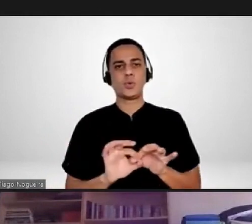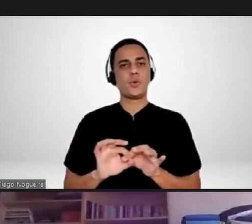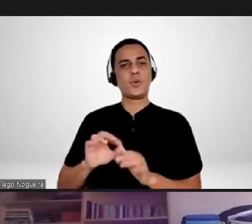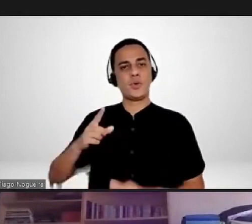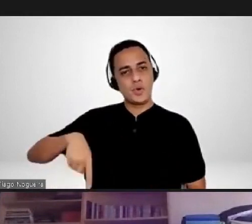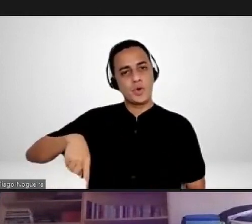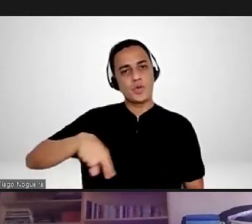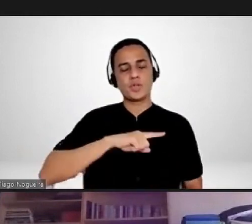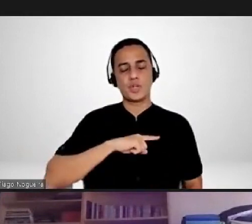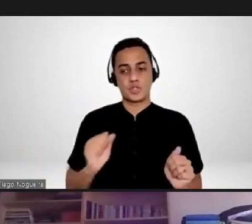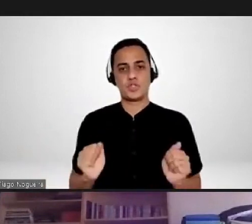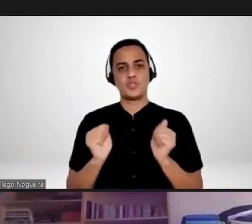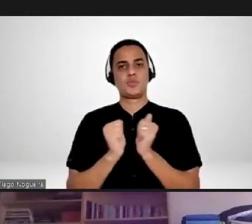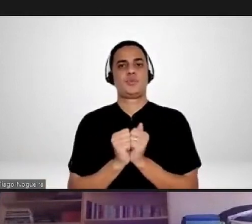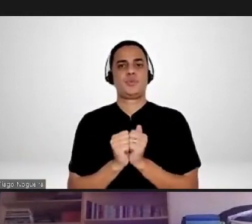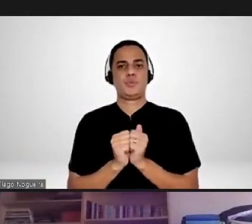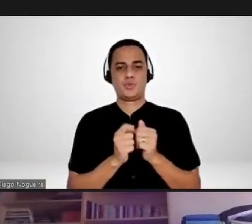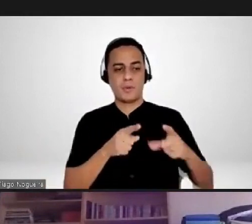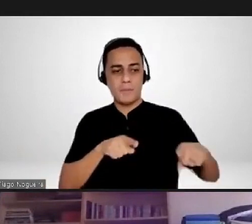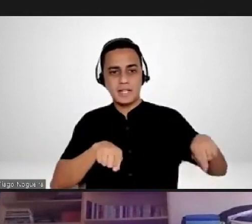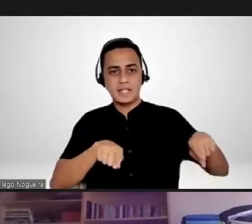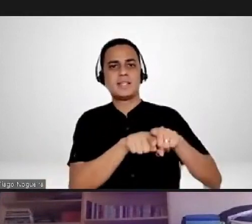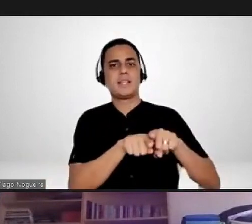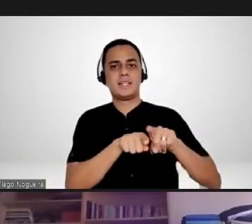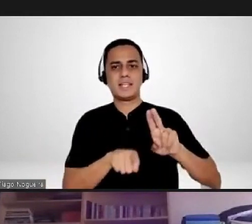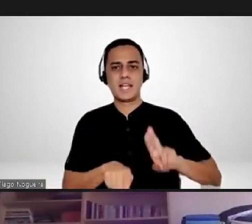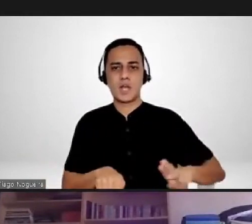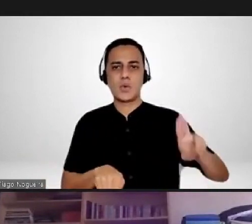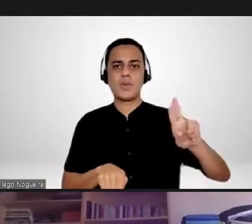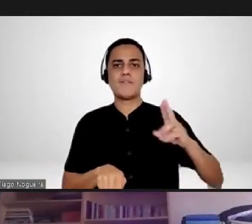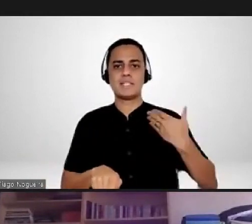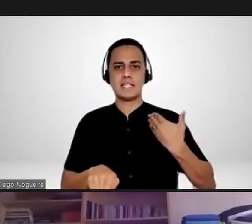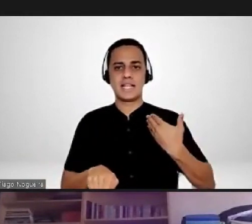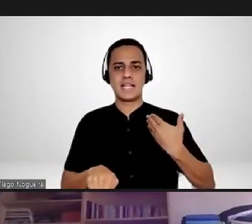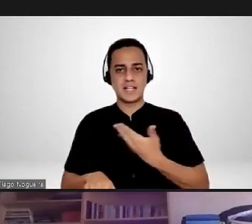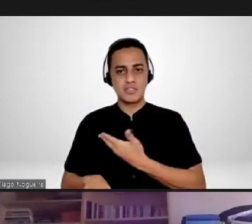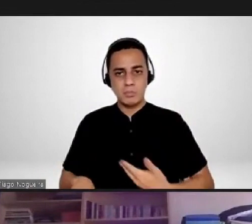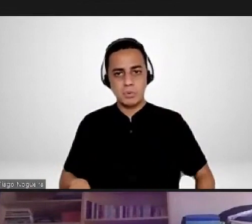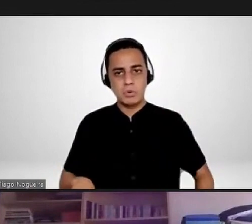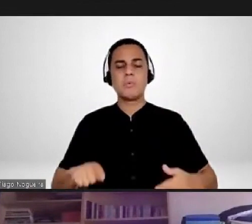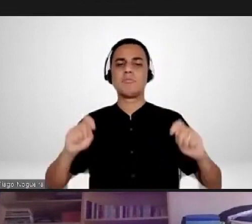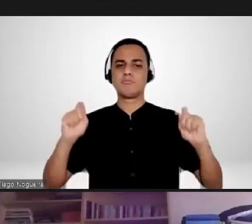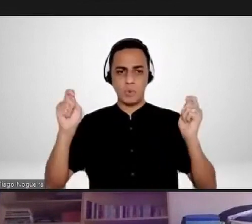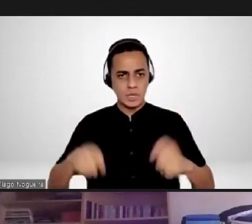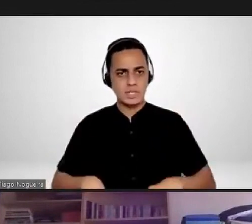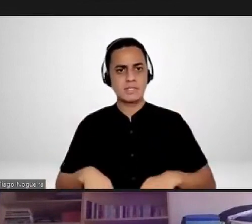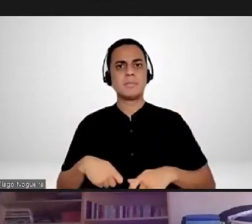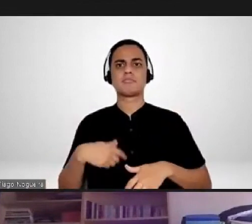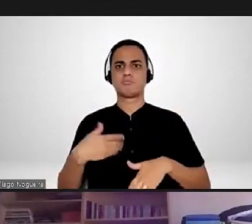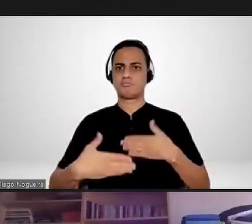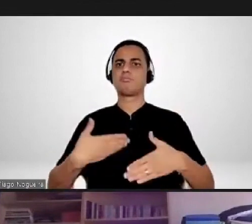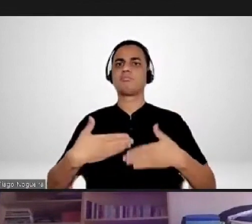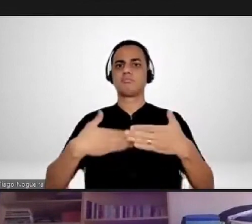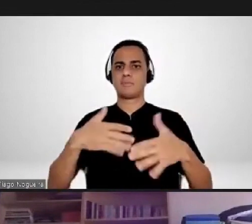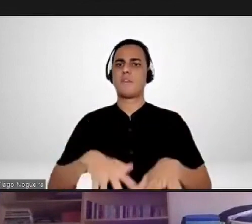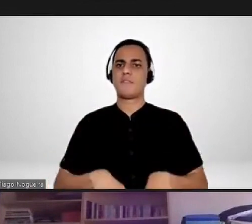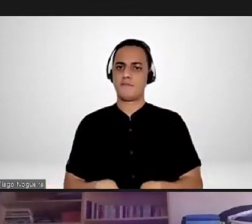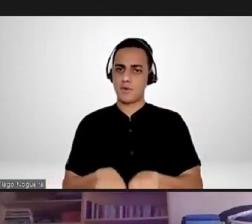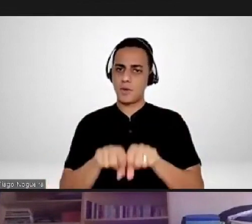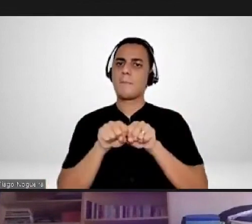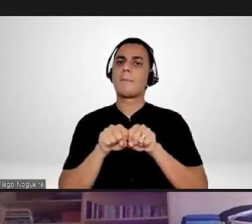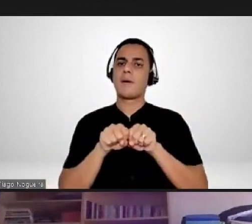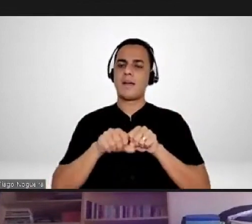com a universidade pública é uma das possibilidades nesse sentido da formação